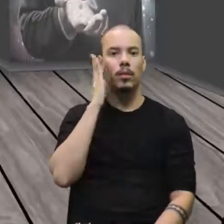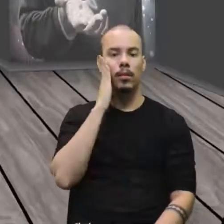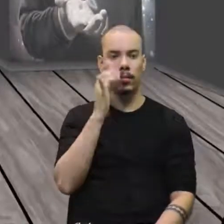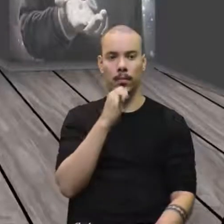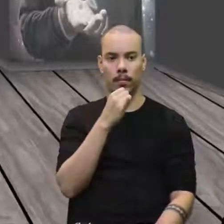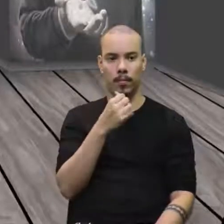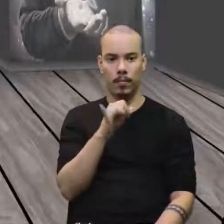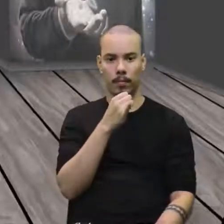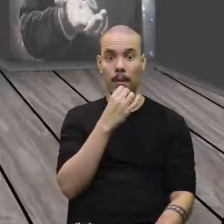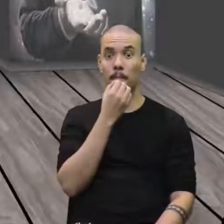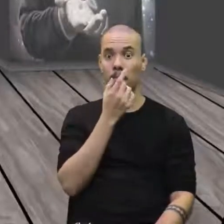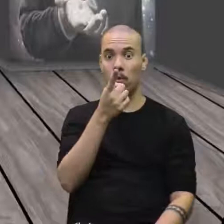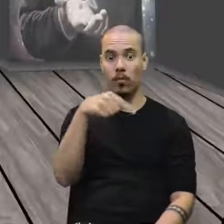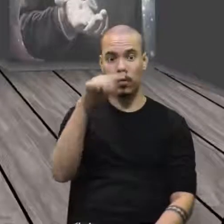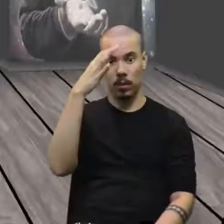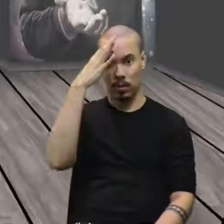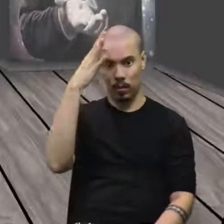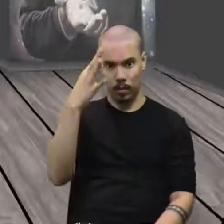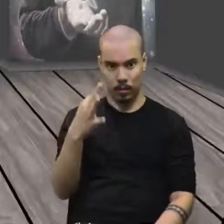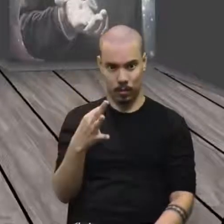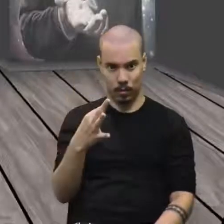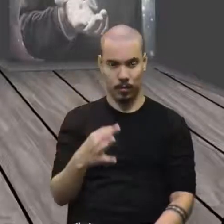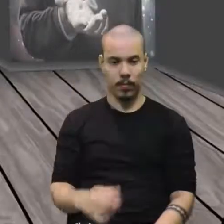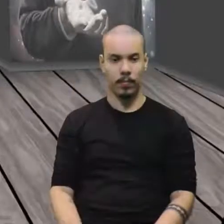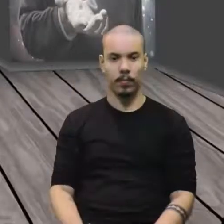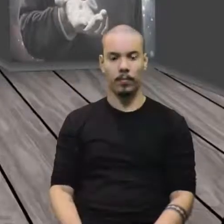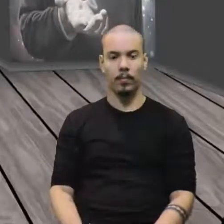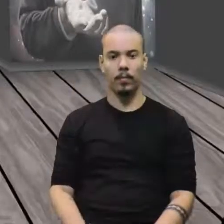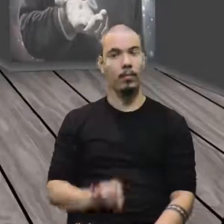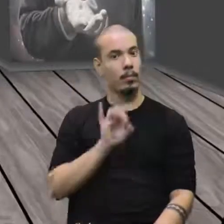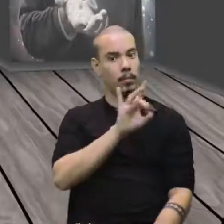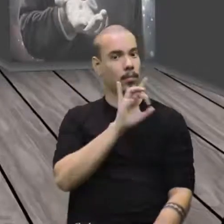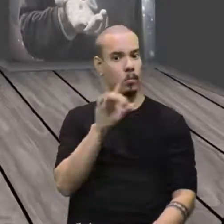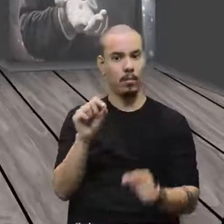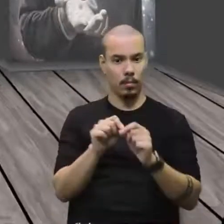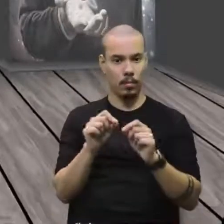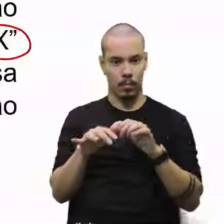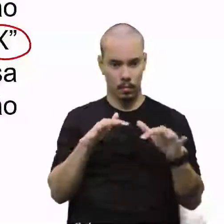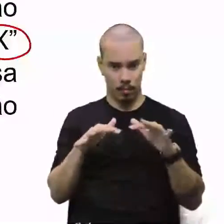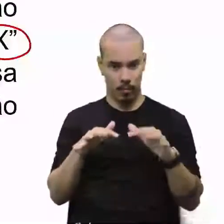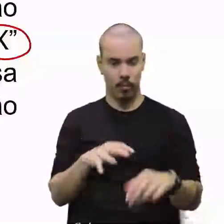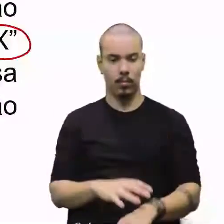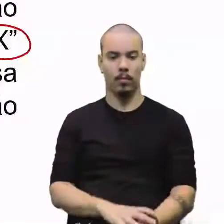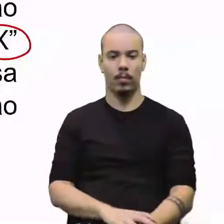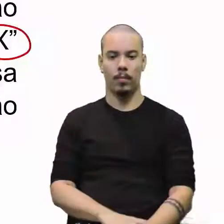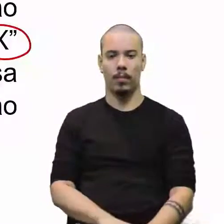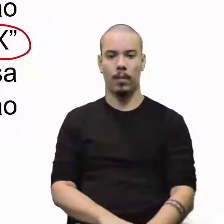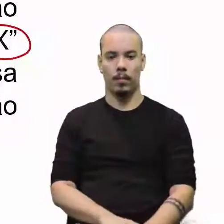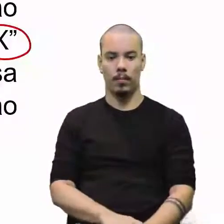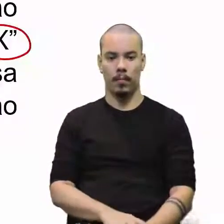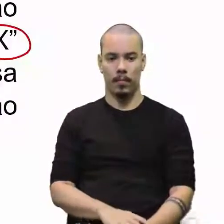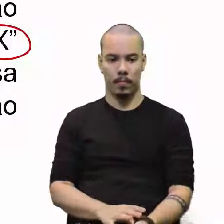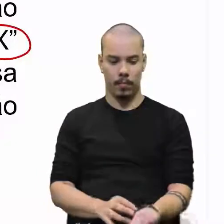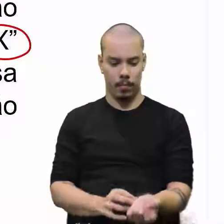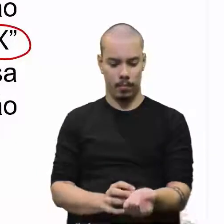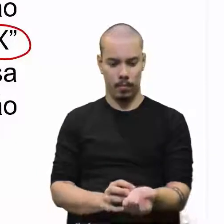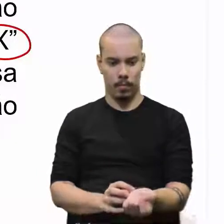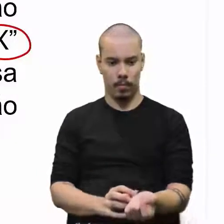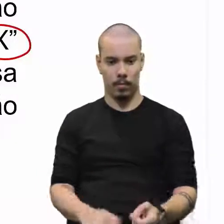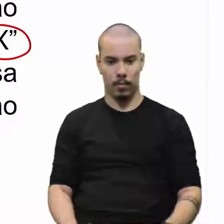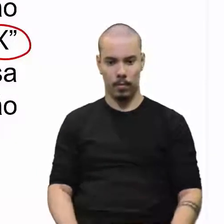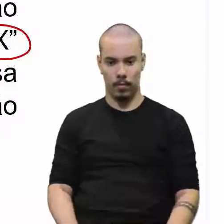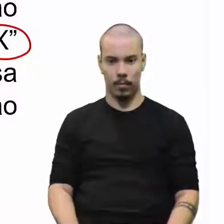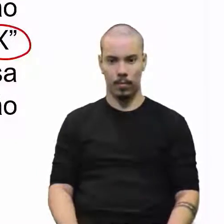lá. É bom para entender, né? Que mostra a placa, mas não entende o que é, né? Cada um Justamente. faz aquele movimento. Vamos lá, então? Calculadora funciona mais ou menos,